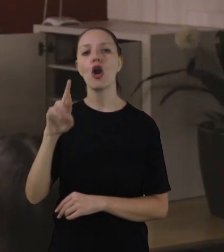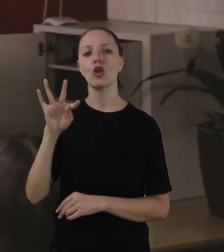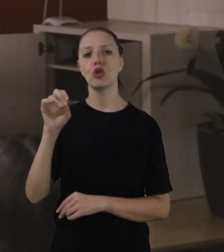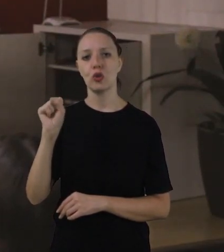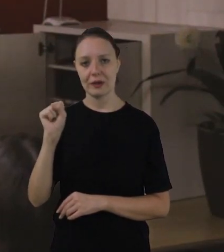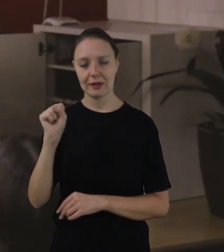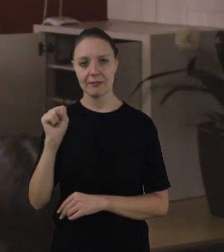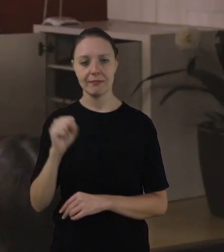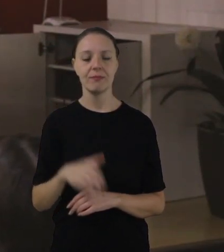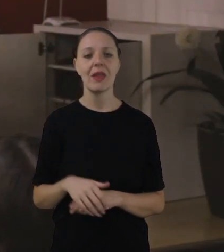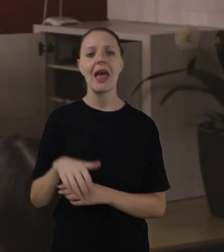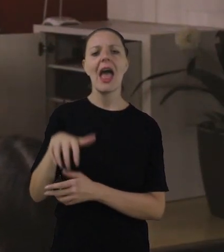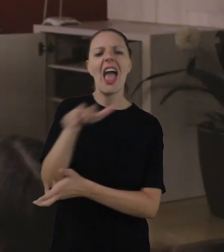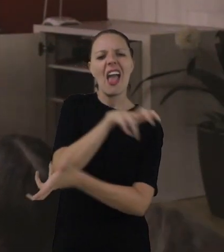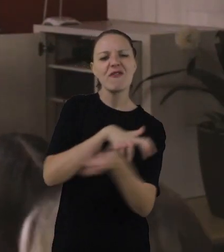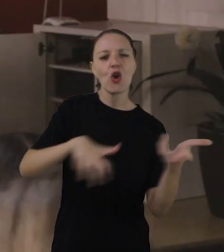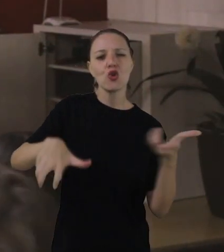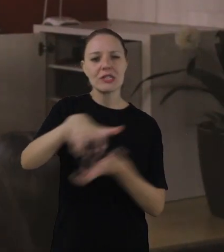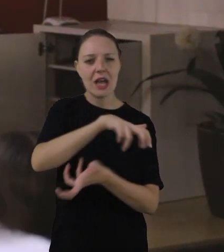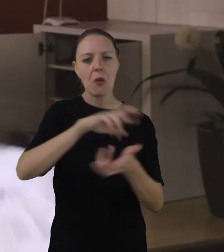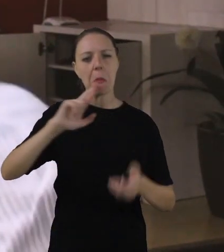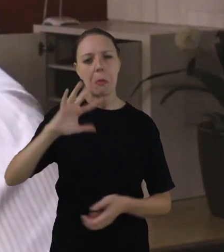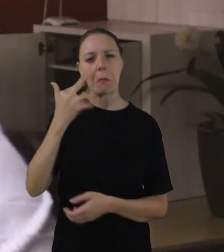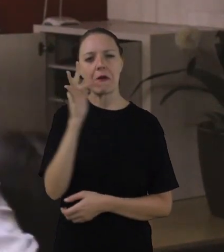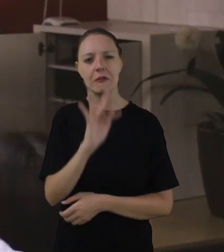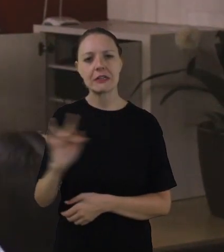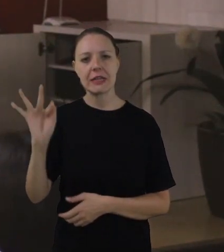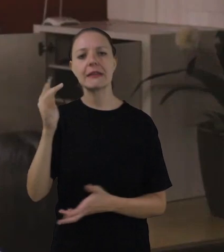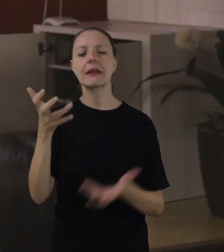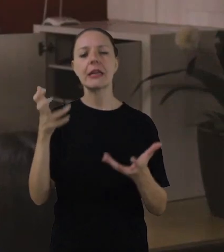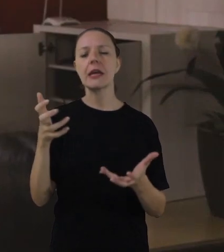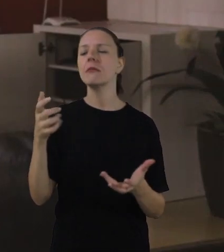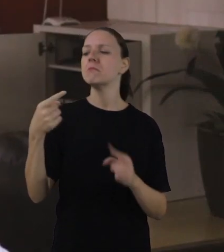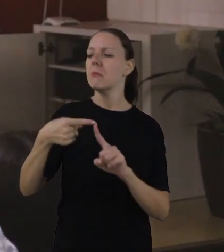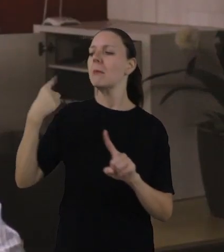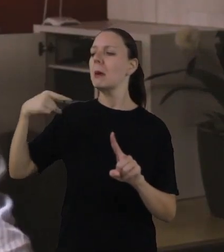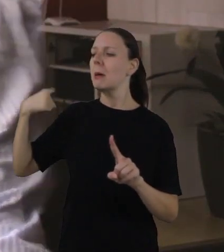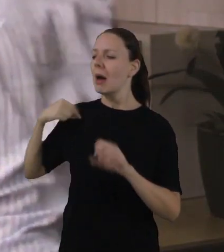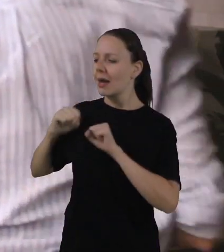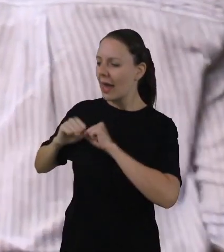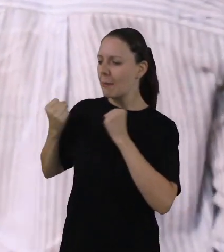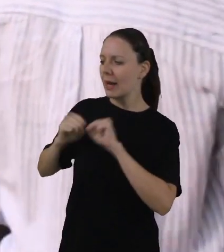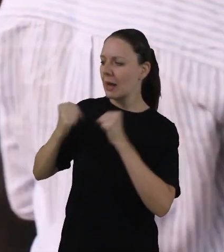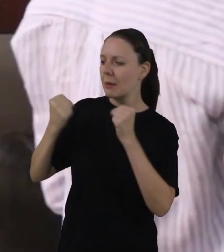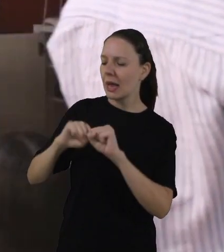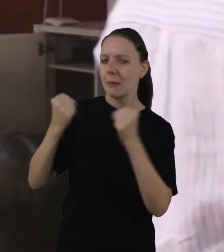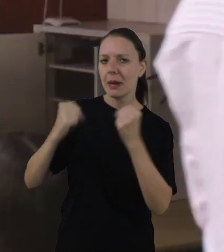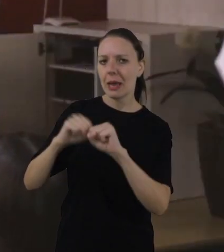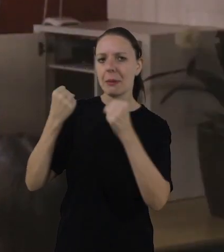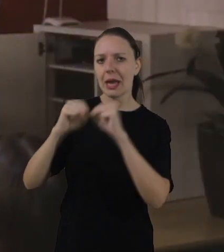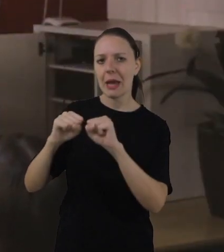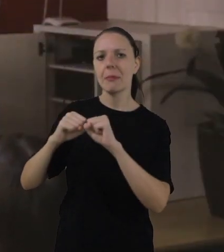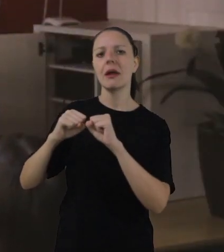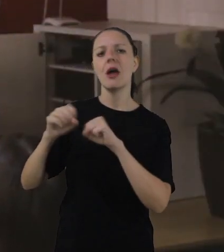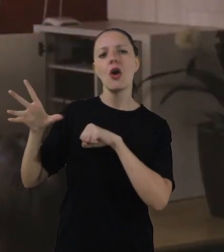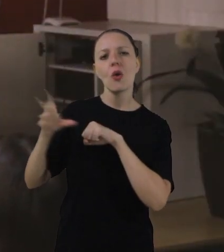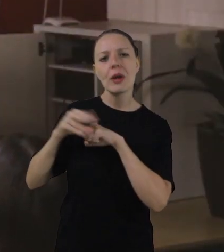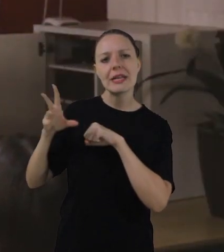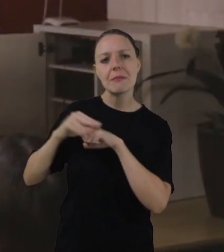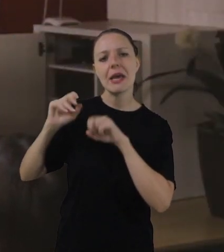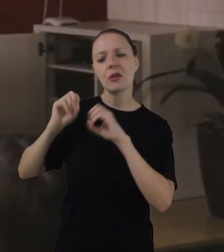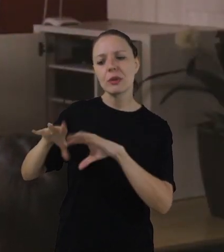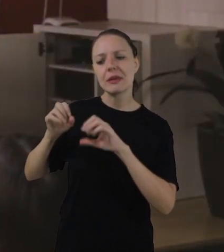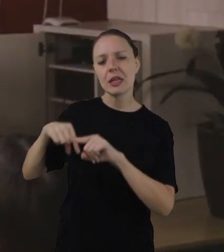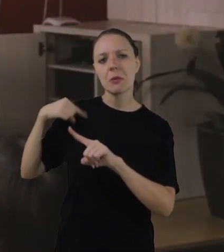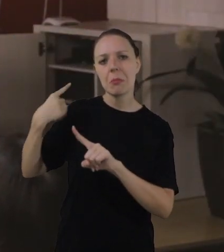quebrar contra tudo que foi construído previamente, todo o conhecimento e toda a forma de aprendizado e ensino construída pela civilização ocidental